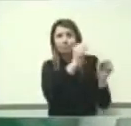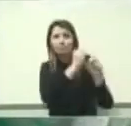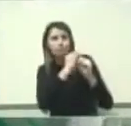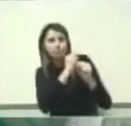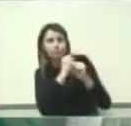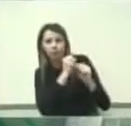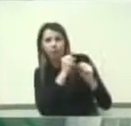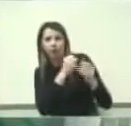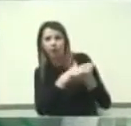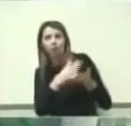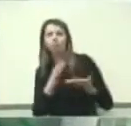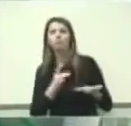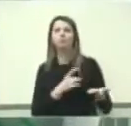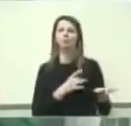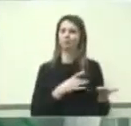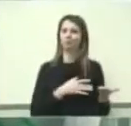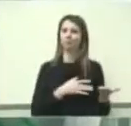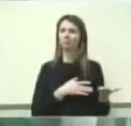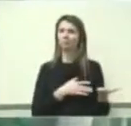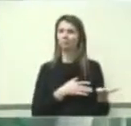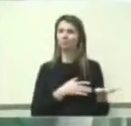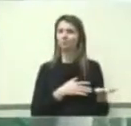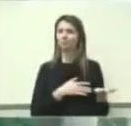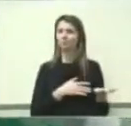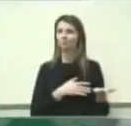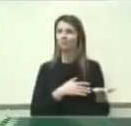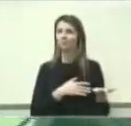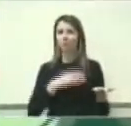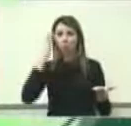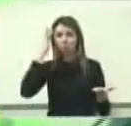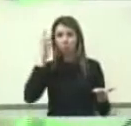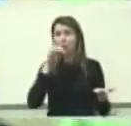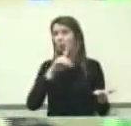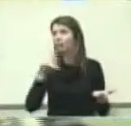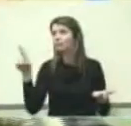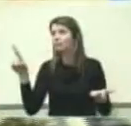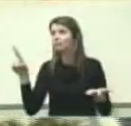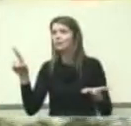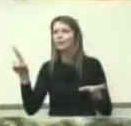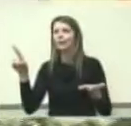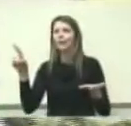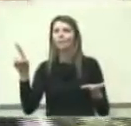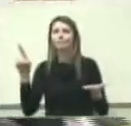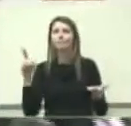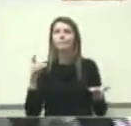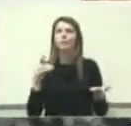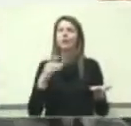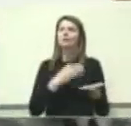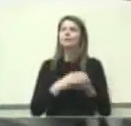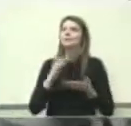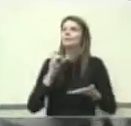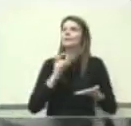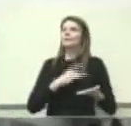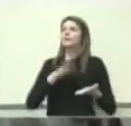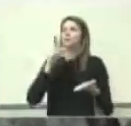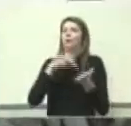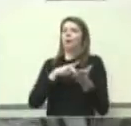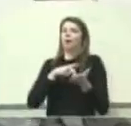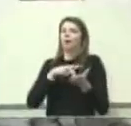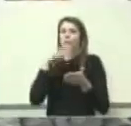a surgir o medo e se você da vazão o medo aí sim aí você vai ter